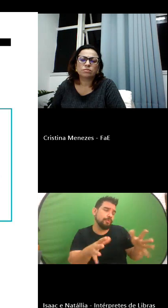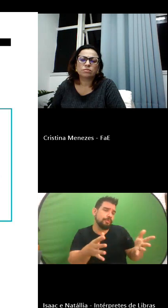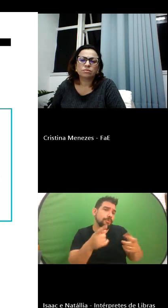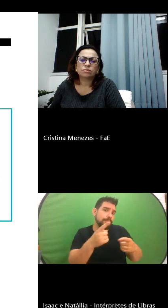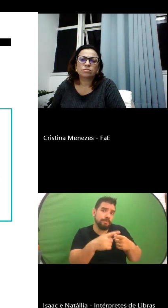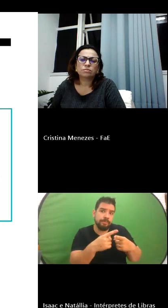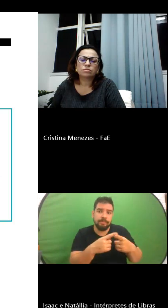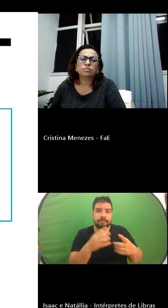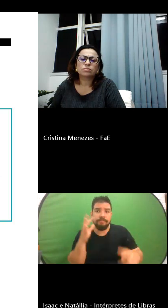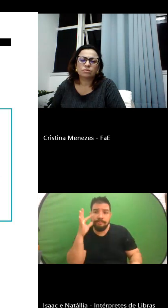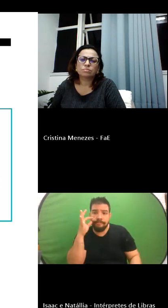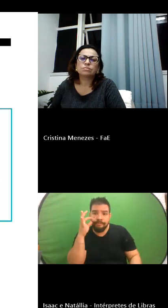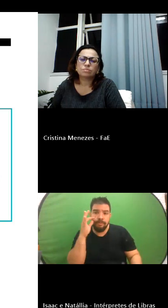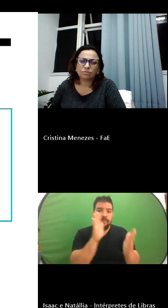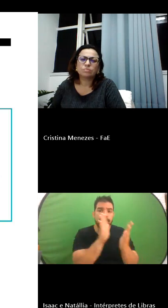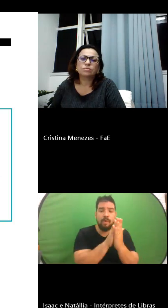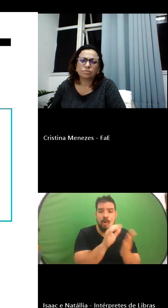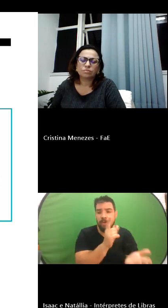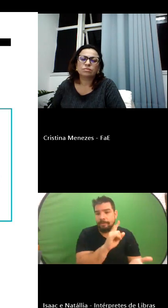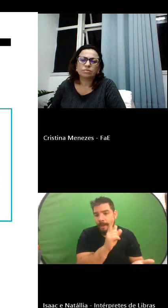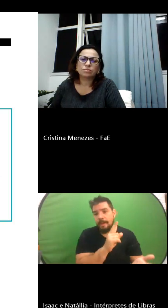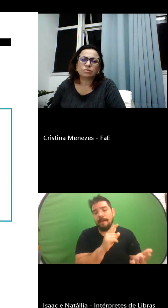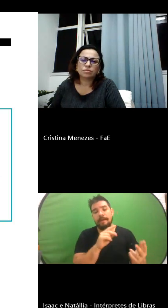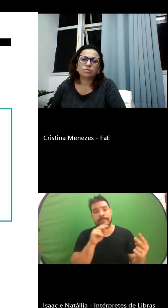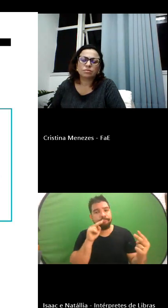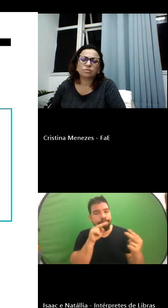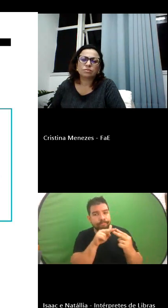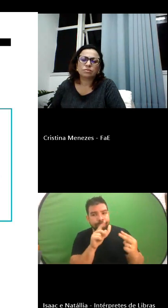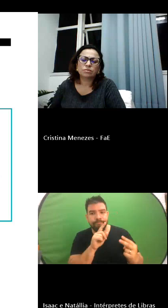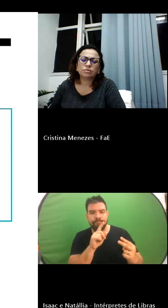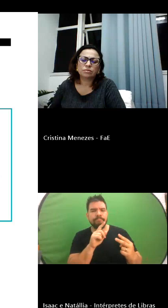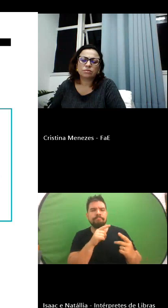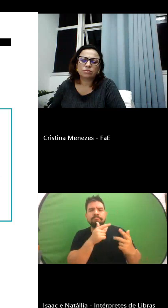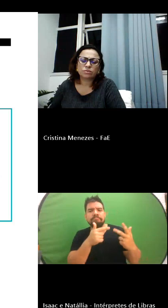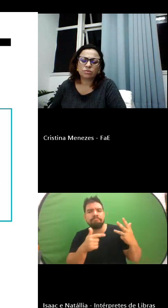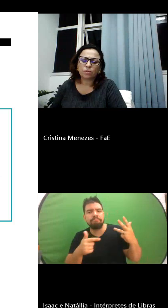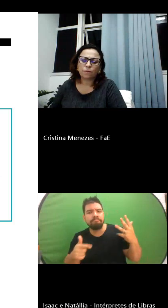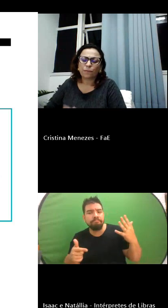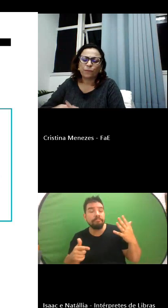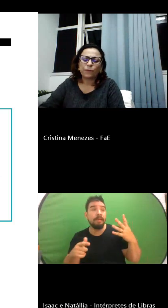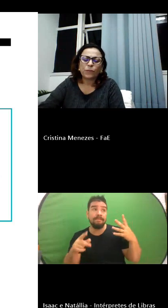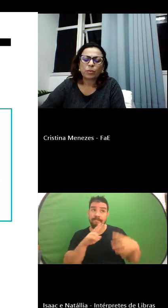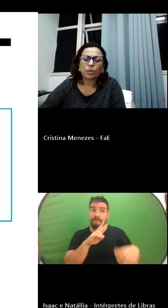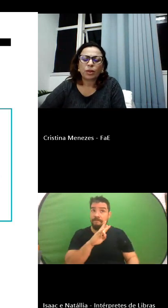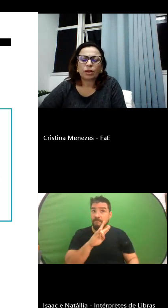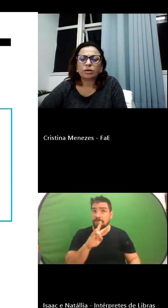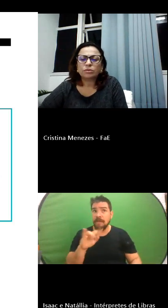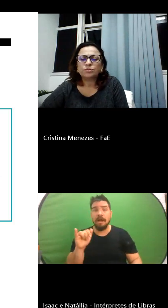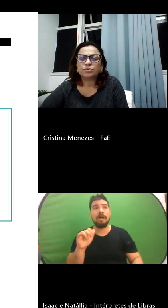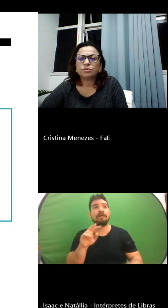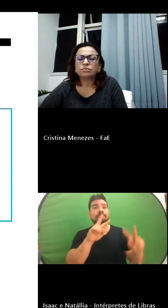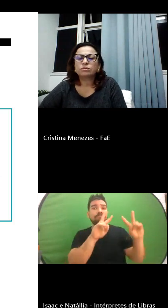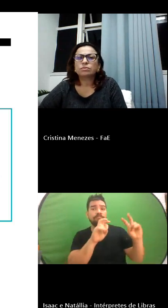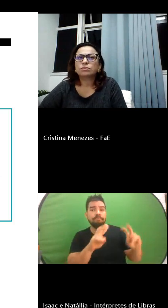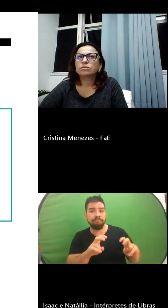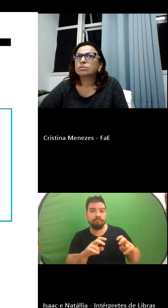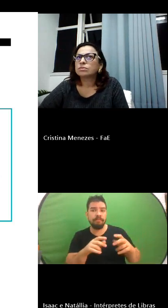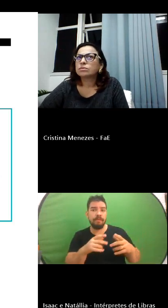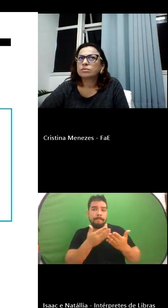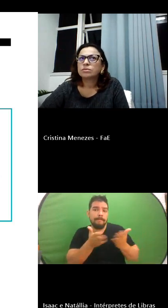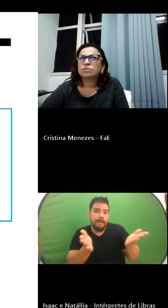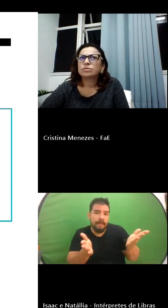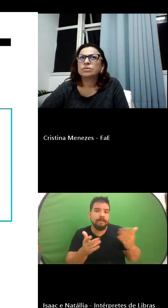encontrar pessoalmente, né, com vocês, o que mais, assim, o que tem de sanção, assim, o que eu vou